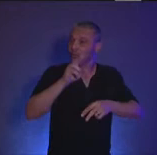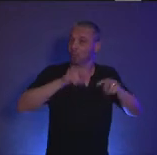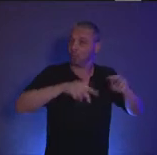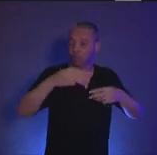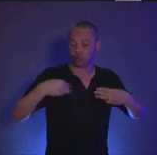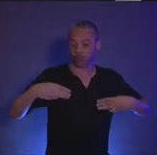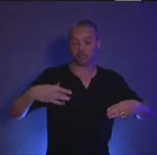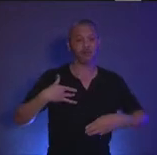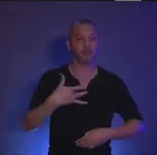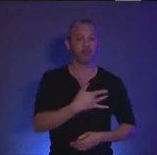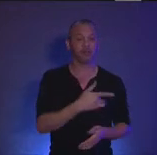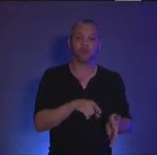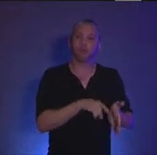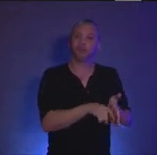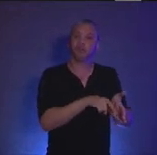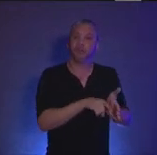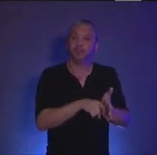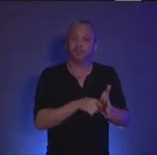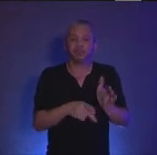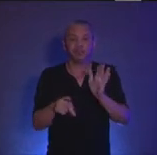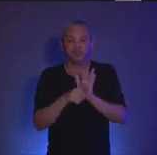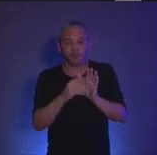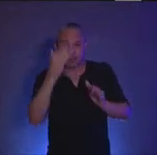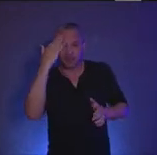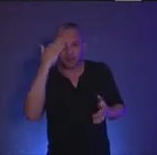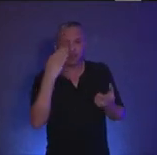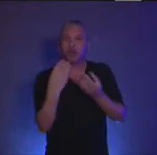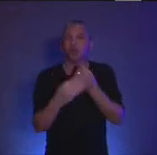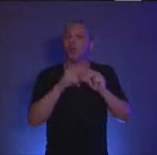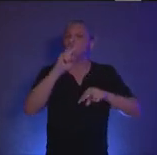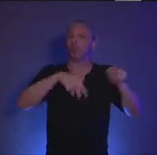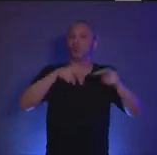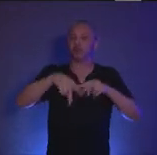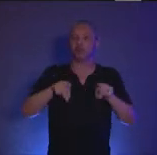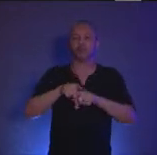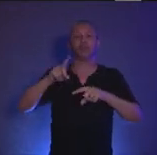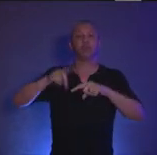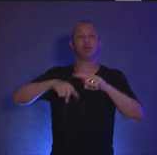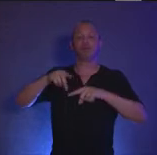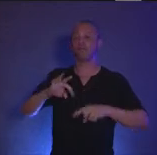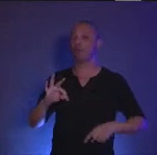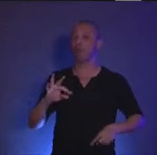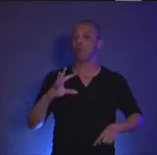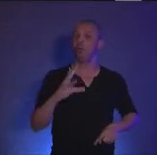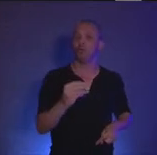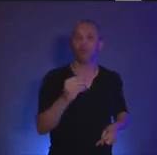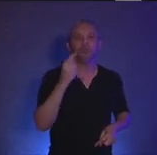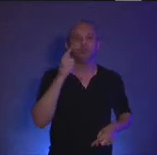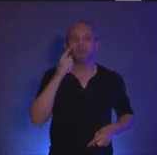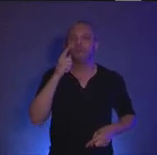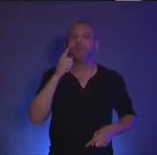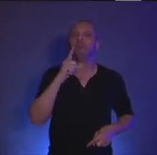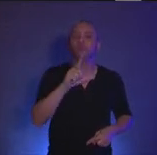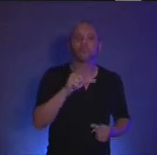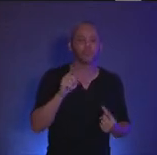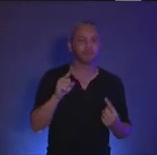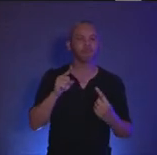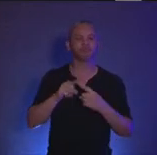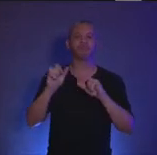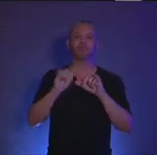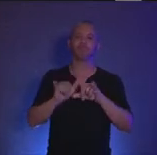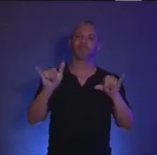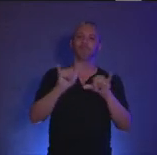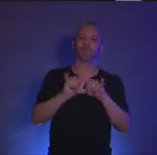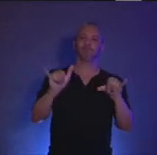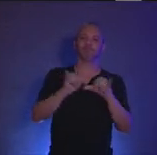Saúde fez com os dados do SISVAN para entender como eles olhavam isso. Todo esse material também foi divulgado, aberto